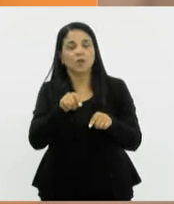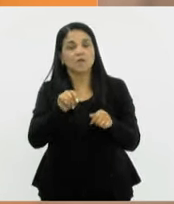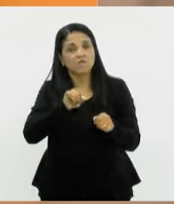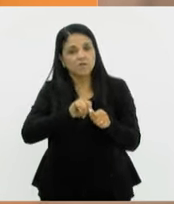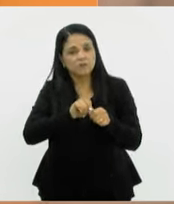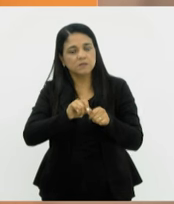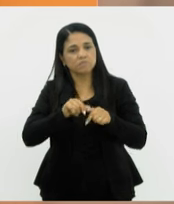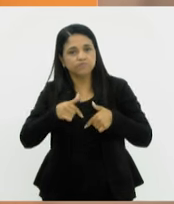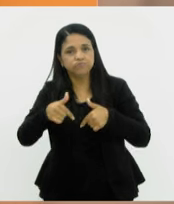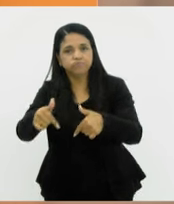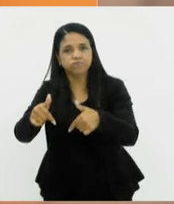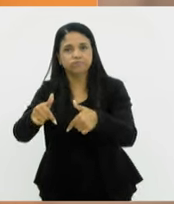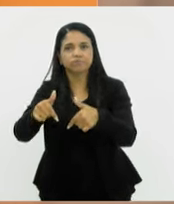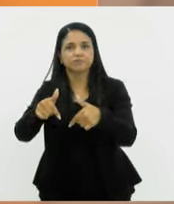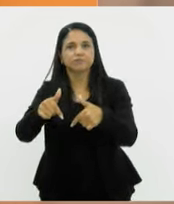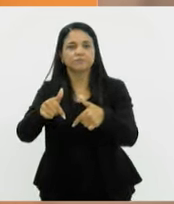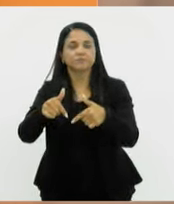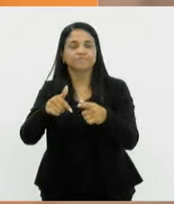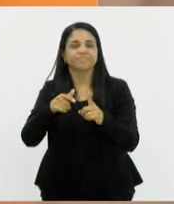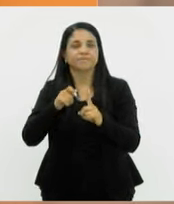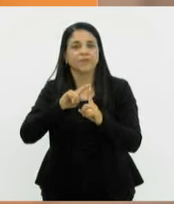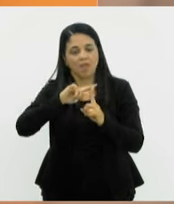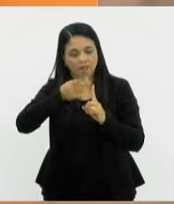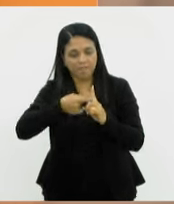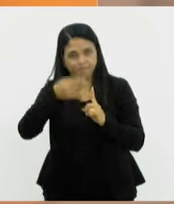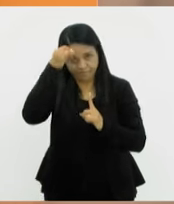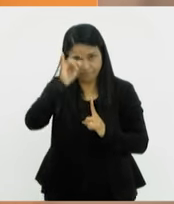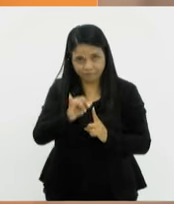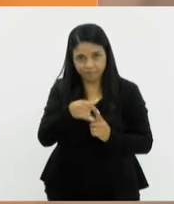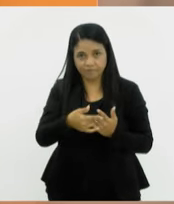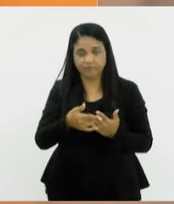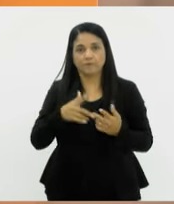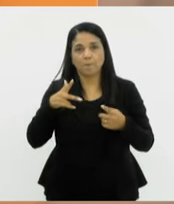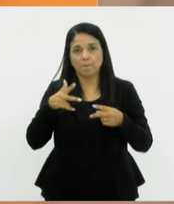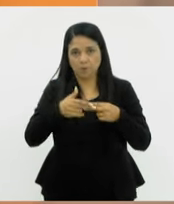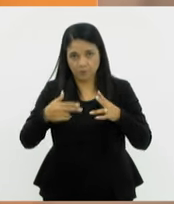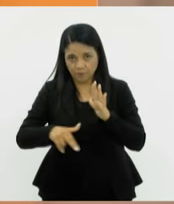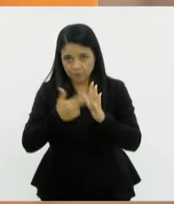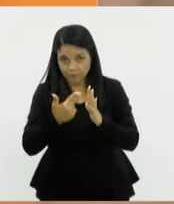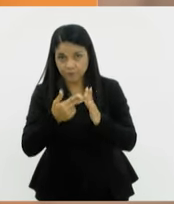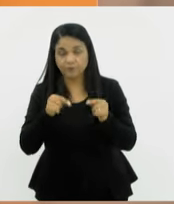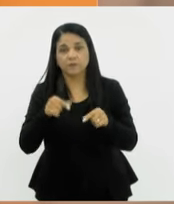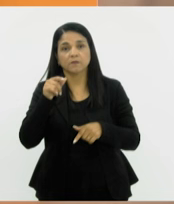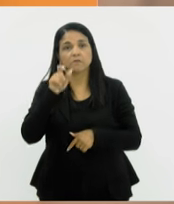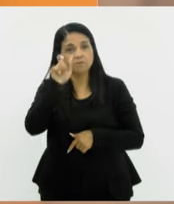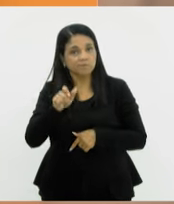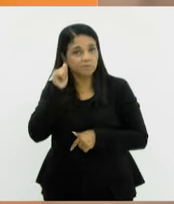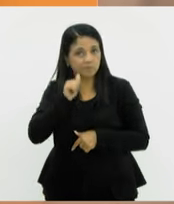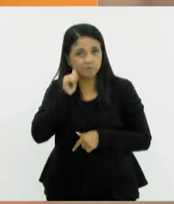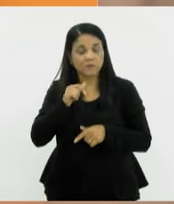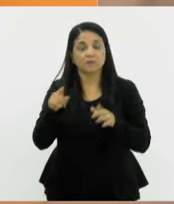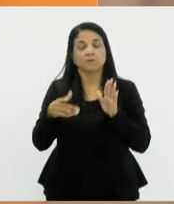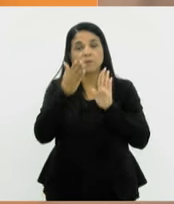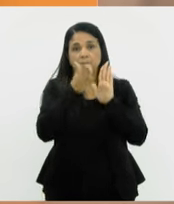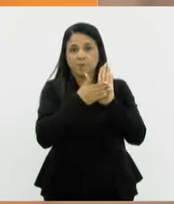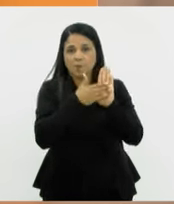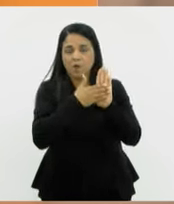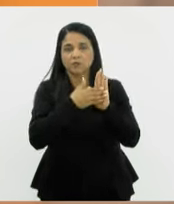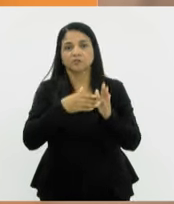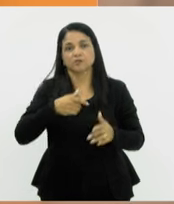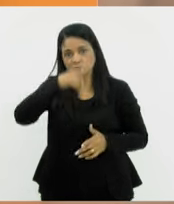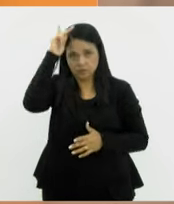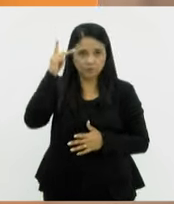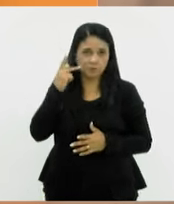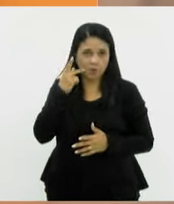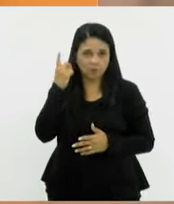de procedimentos contraceptivos em mulheres. Também na pauta, a proposta do deputado Luiz Cláudio Ribeiro,